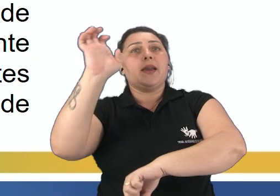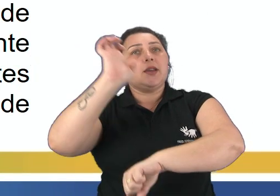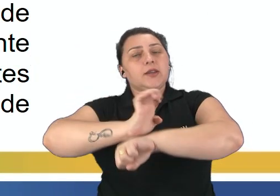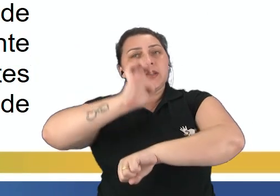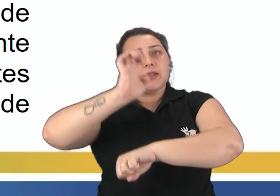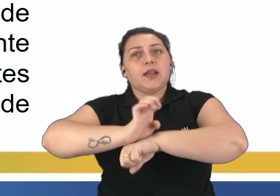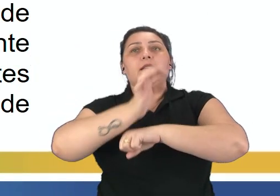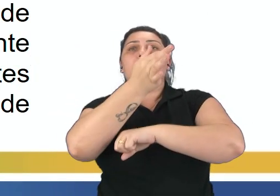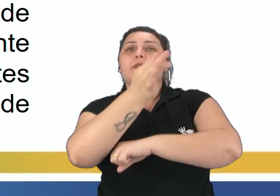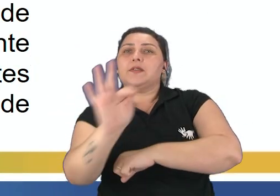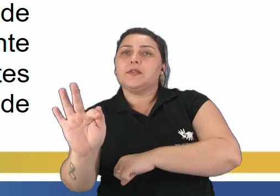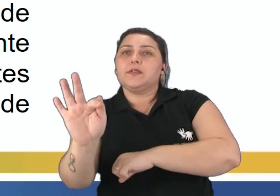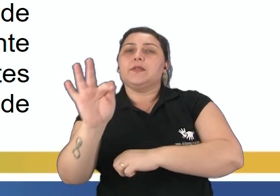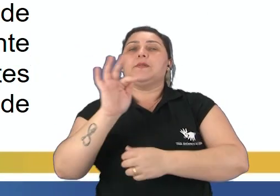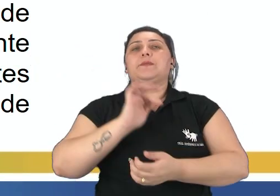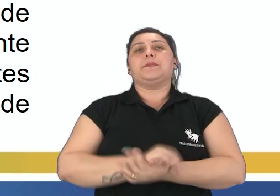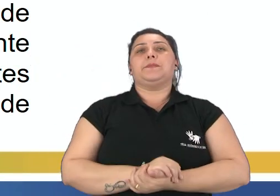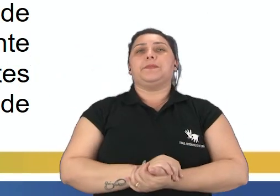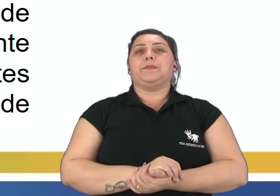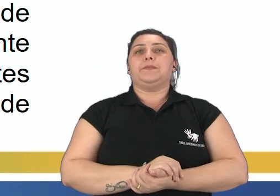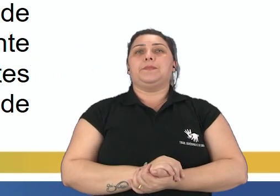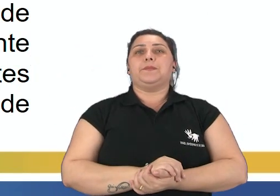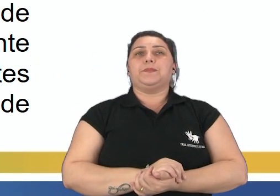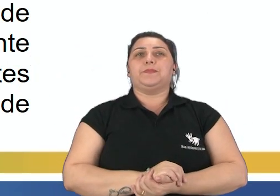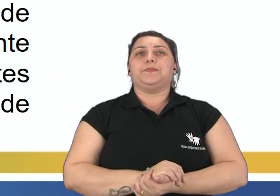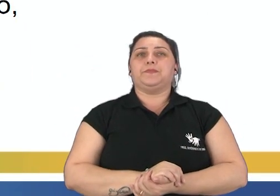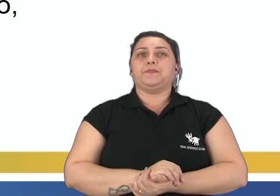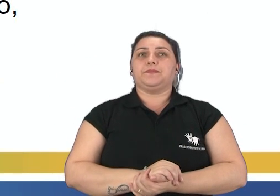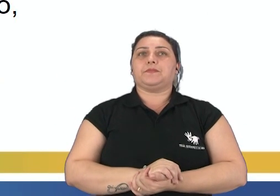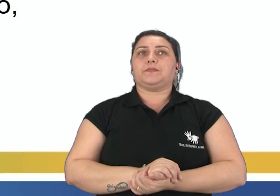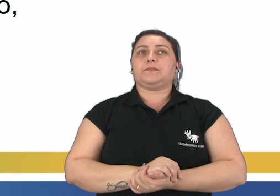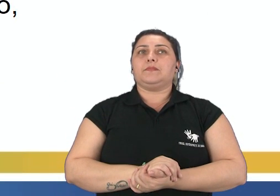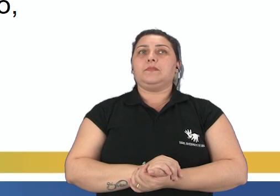território federal em Estado da Federação.